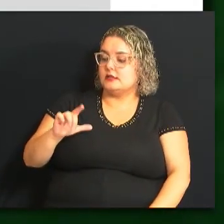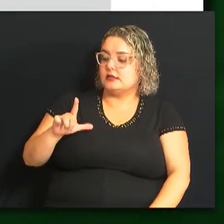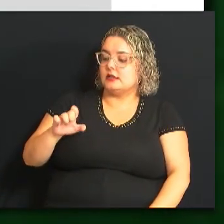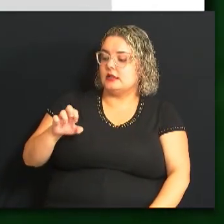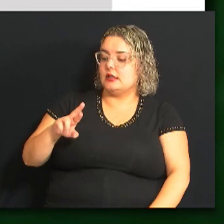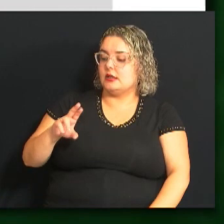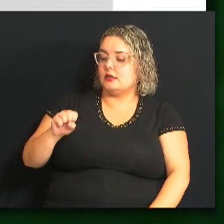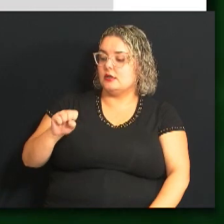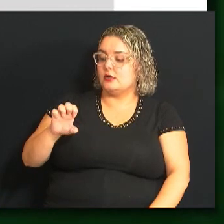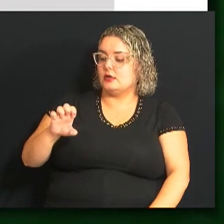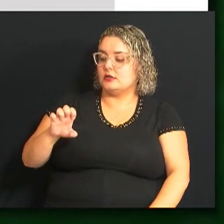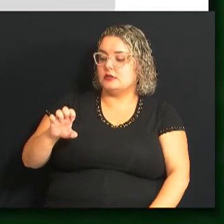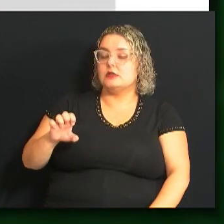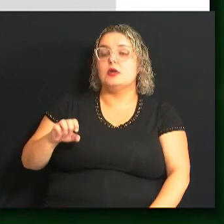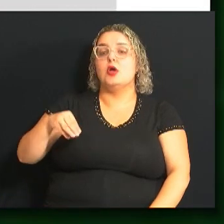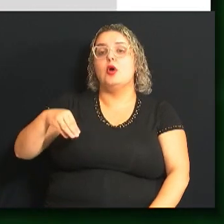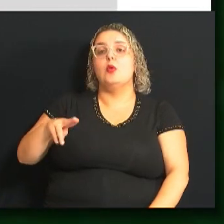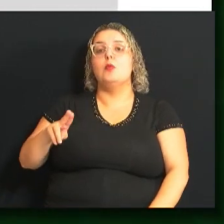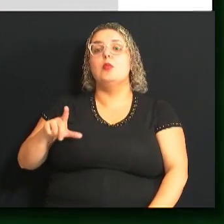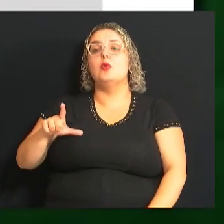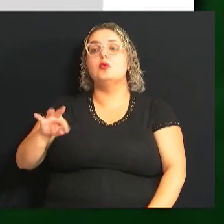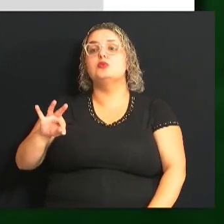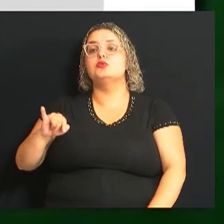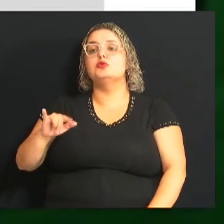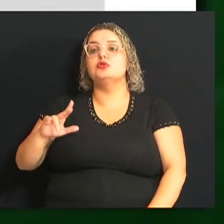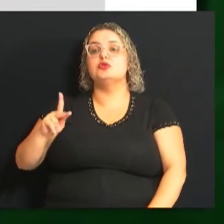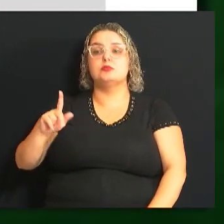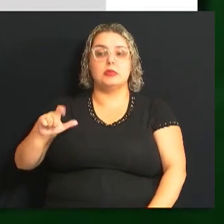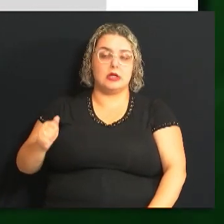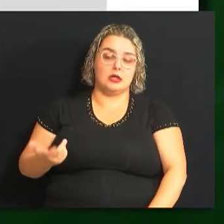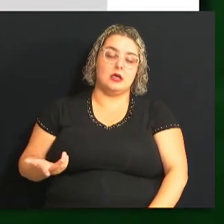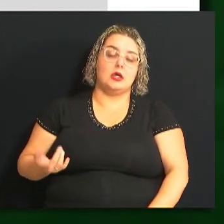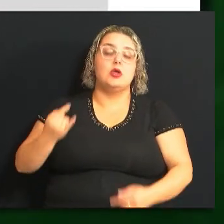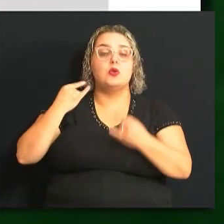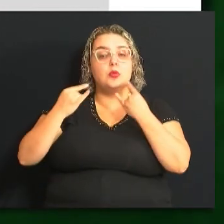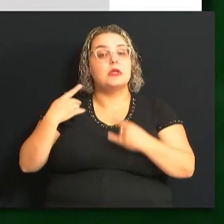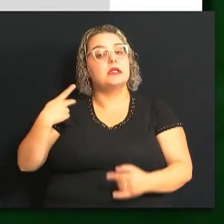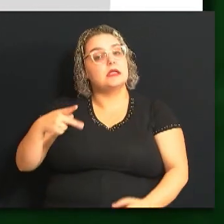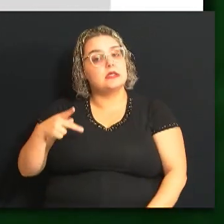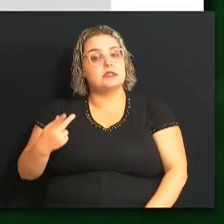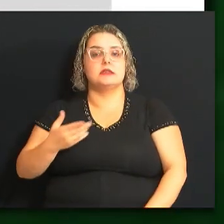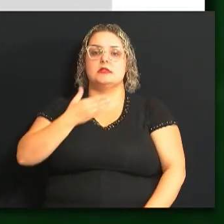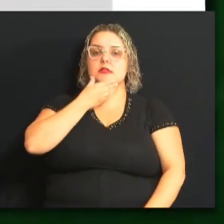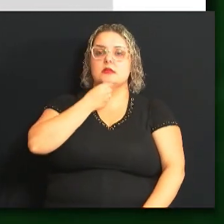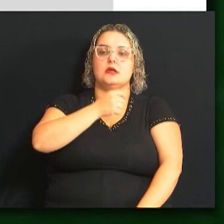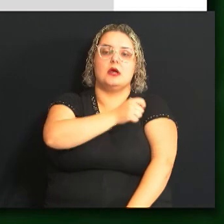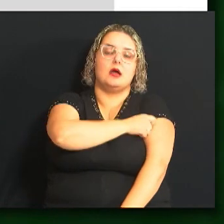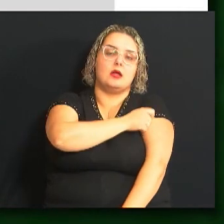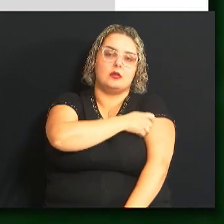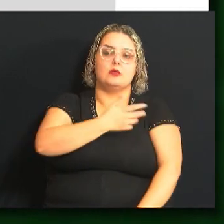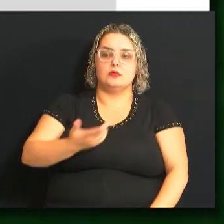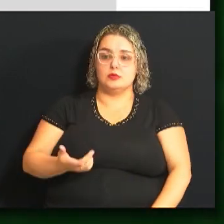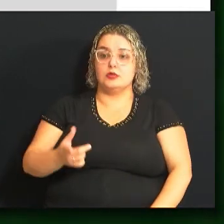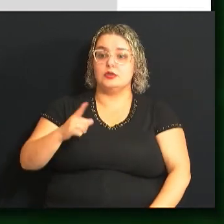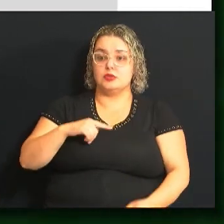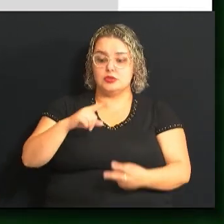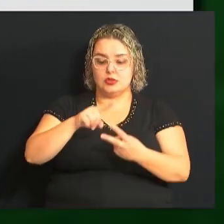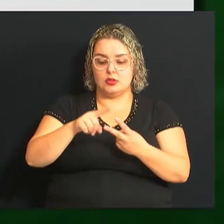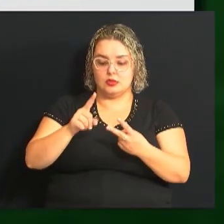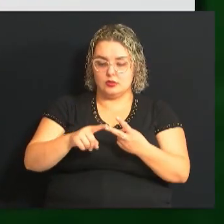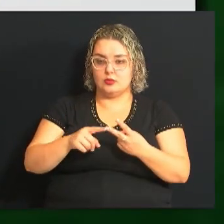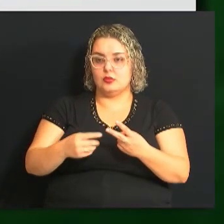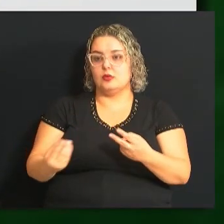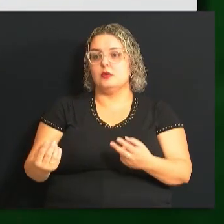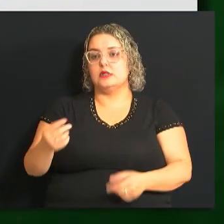e foi muito interessante como surgiu o interesse dele de fazer essa pesquisa. Ele tinha 2 casos de pessoas da